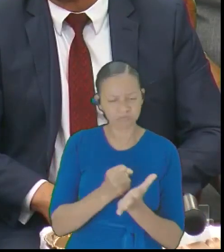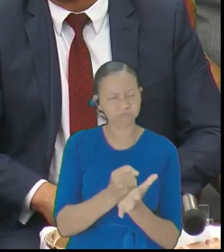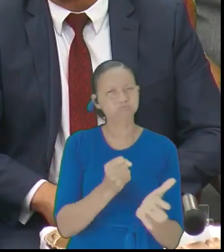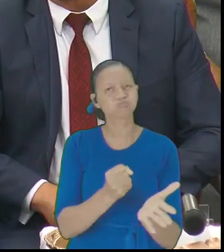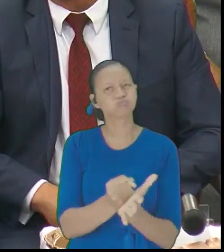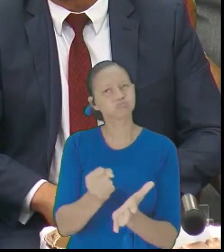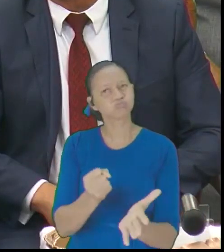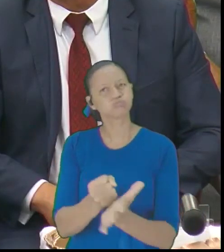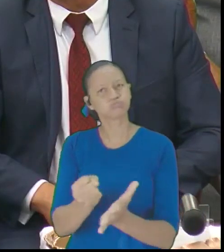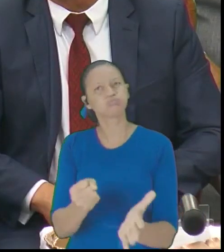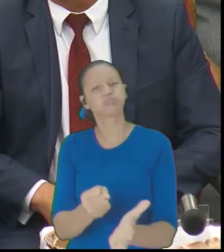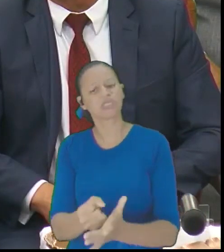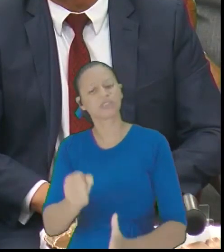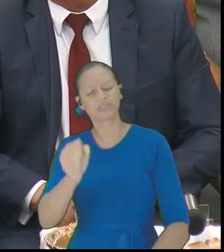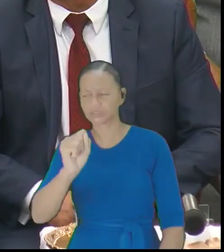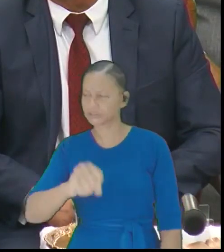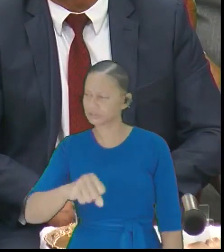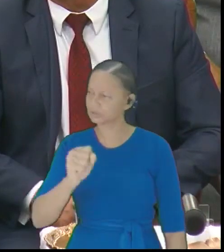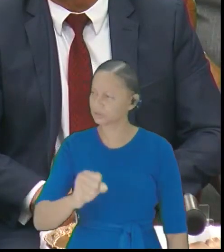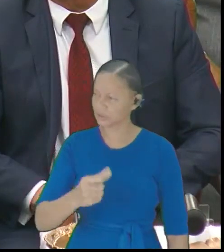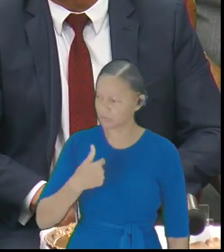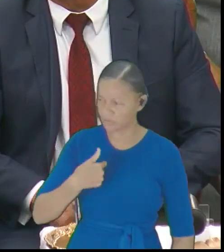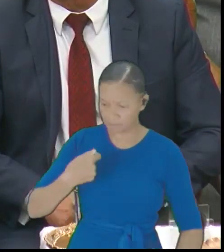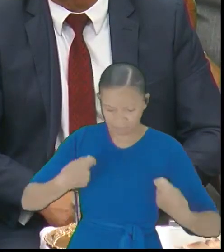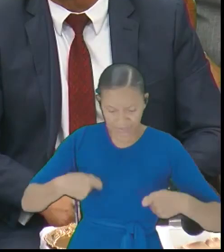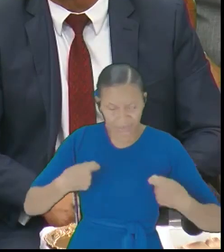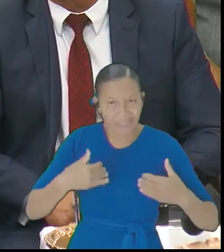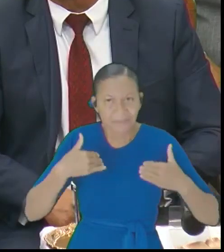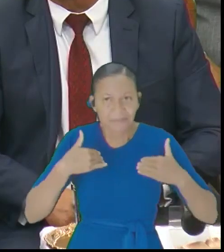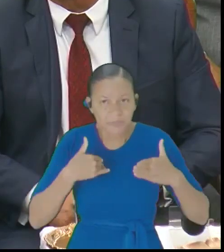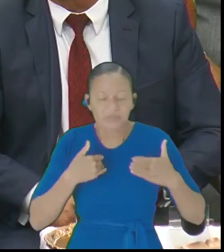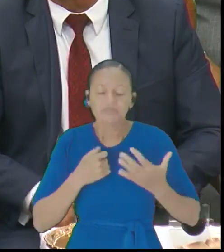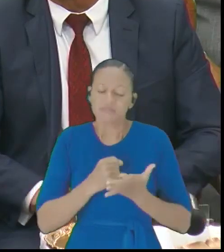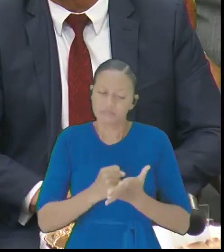Eu estou disposto a ajudar, no que depender de mim.